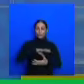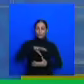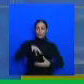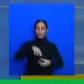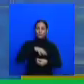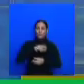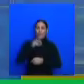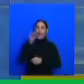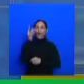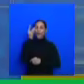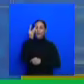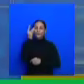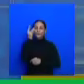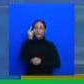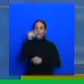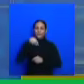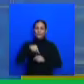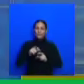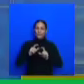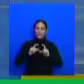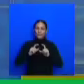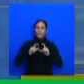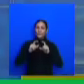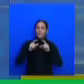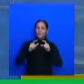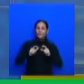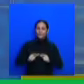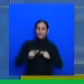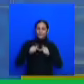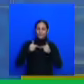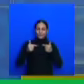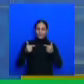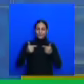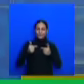Globo girando ao vivo aqui direto do Espaço da Sorte.